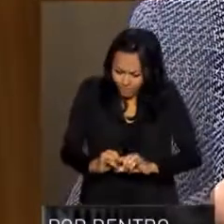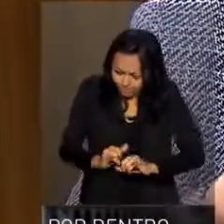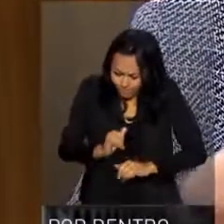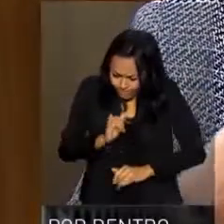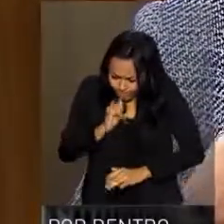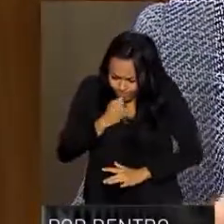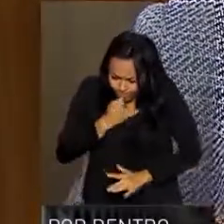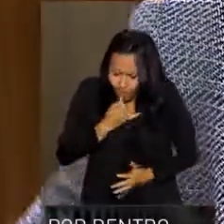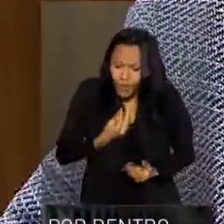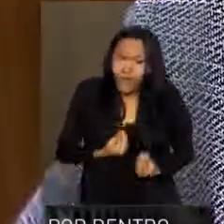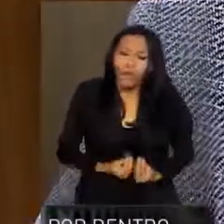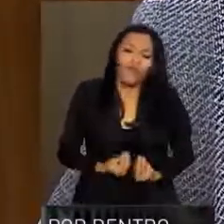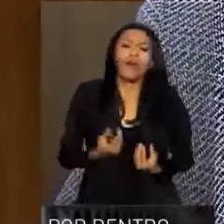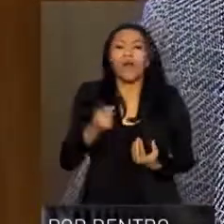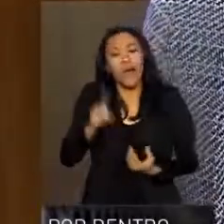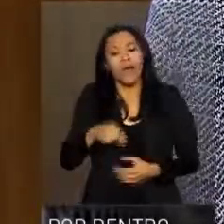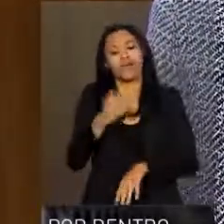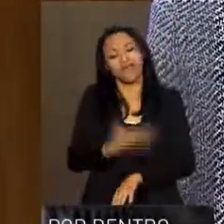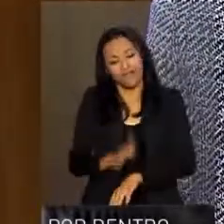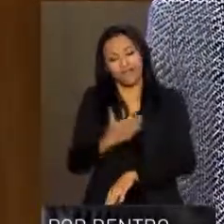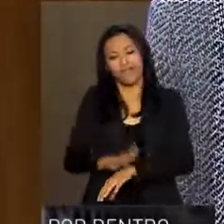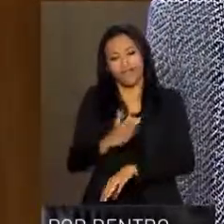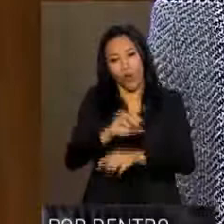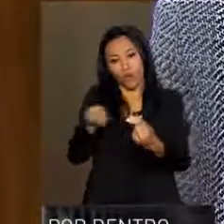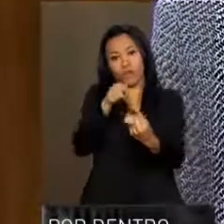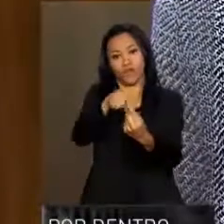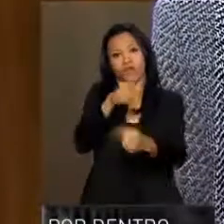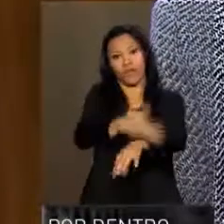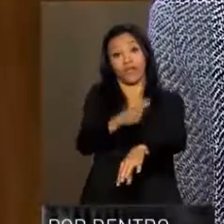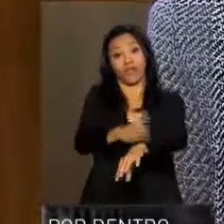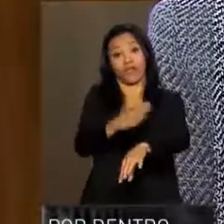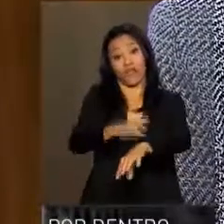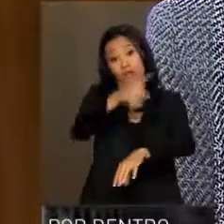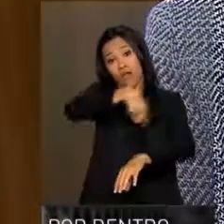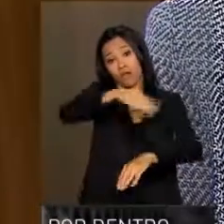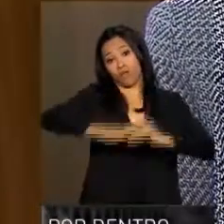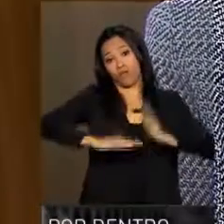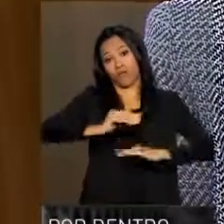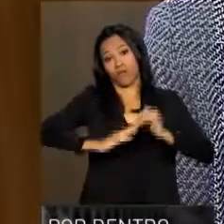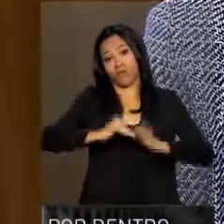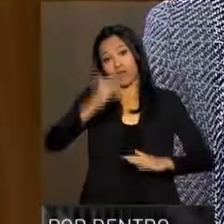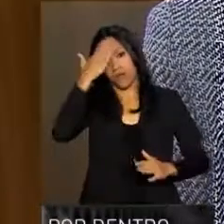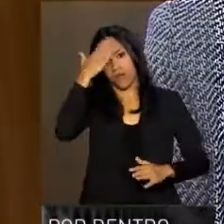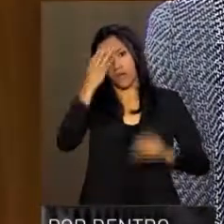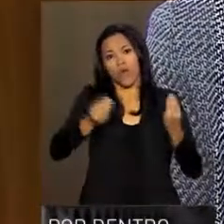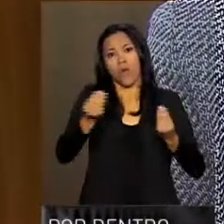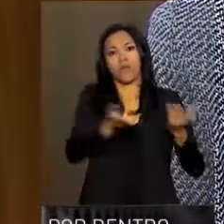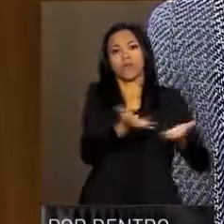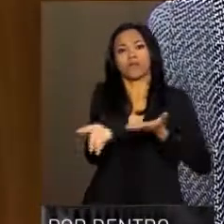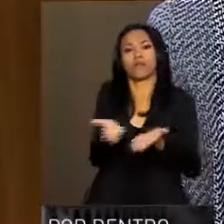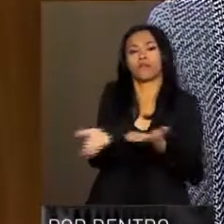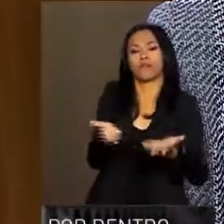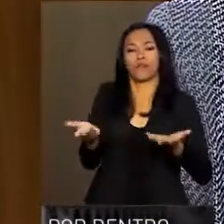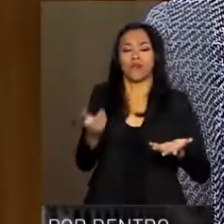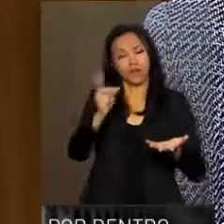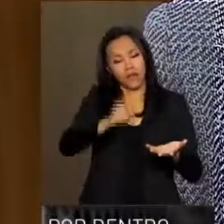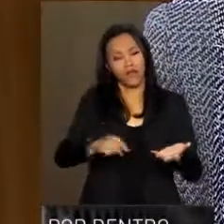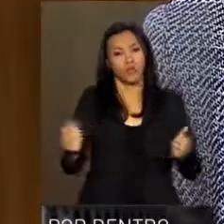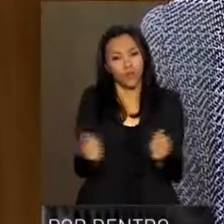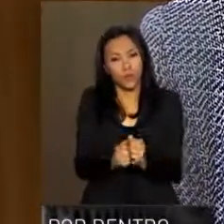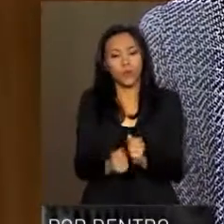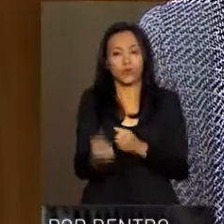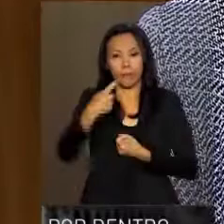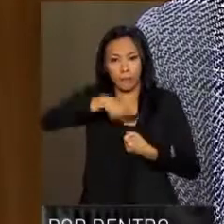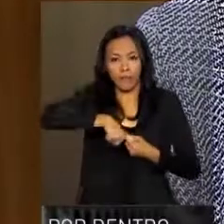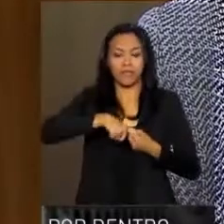seja é a capacitação que nós estamos temos que intensificar estamos fazendo isso com a secretaria de segurança dos